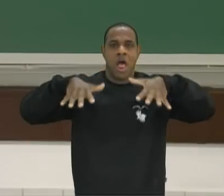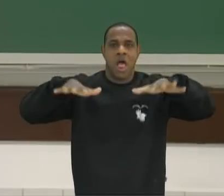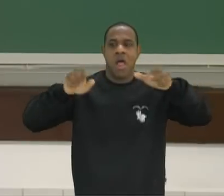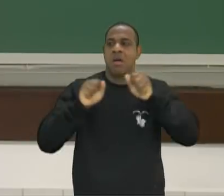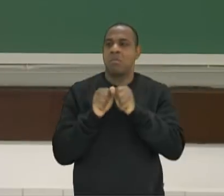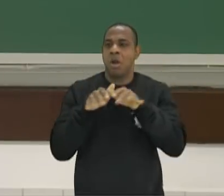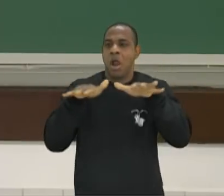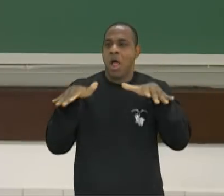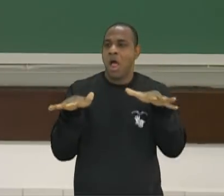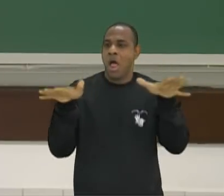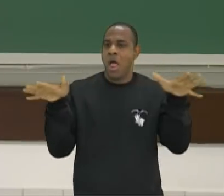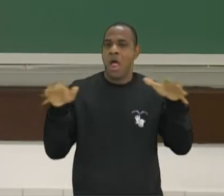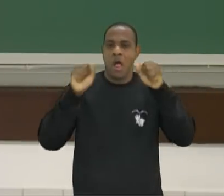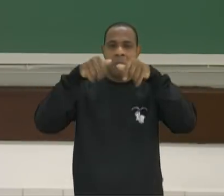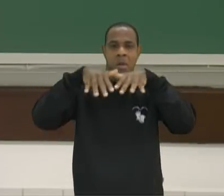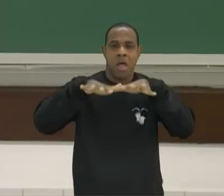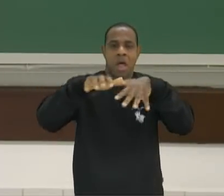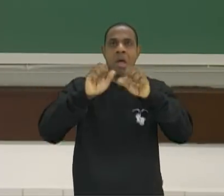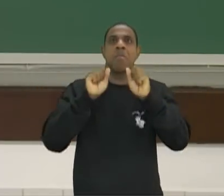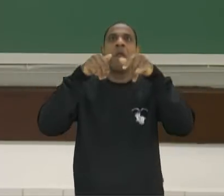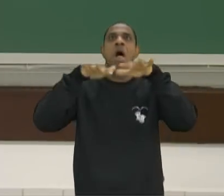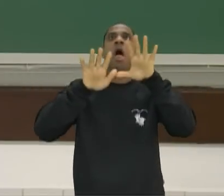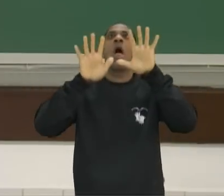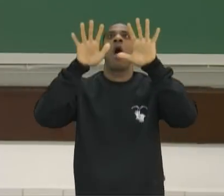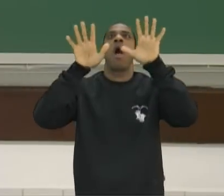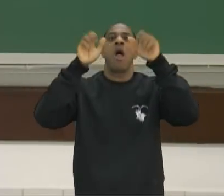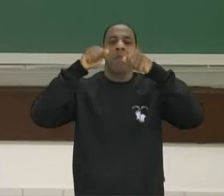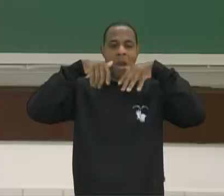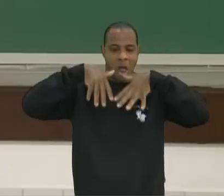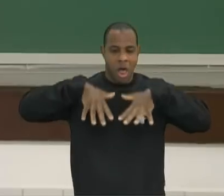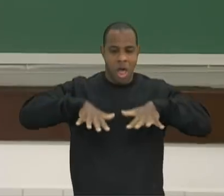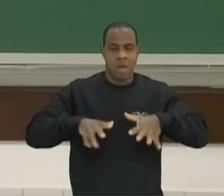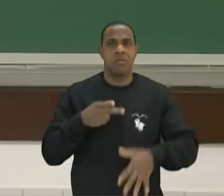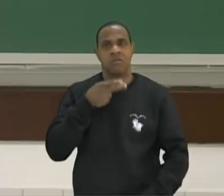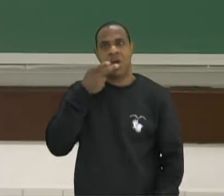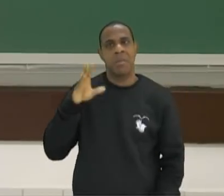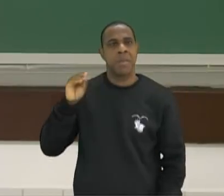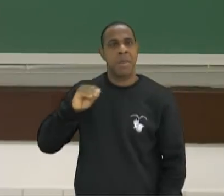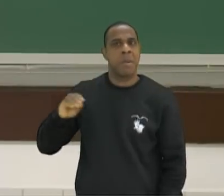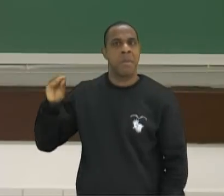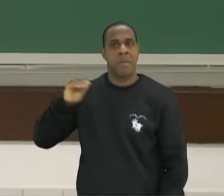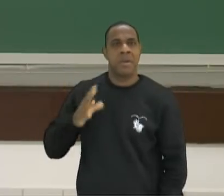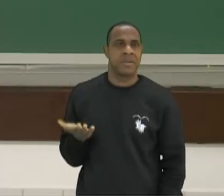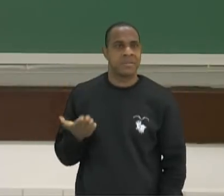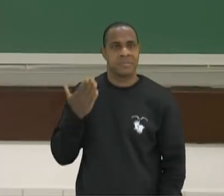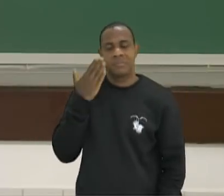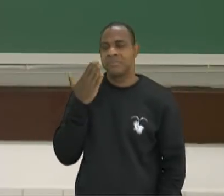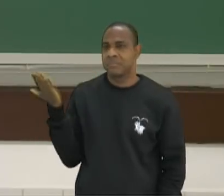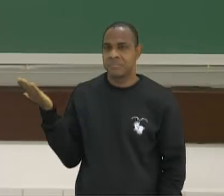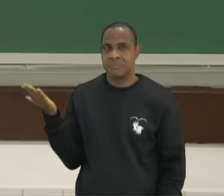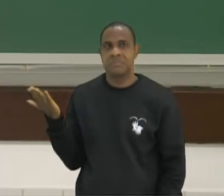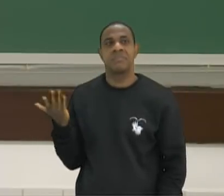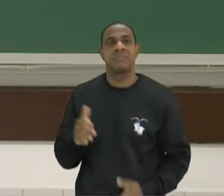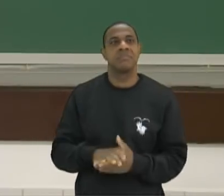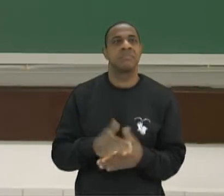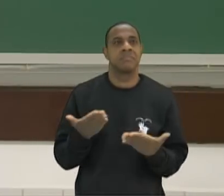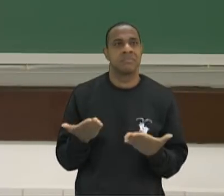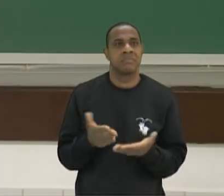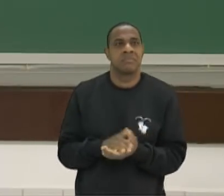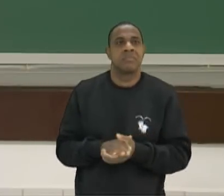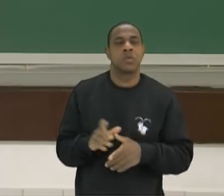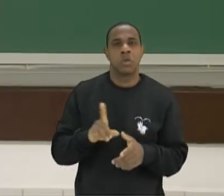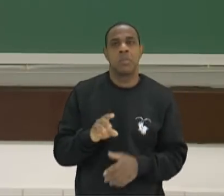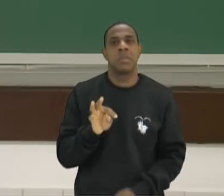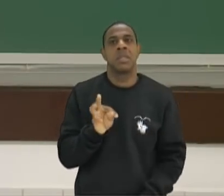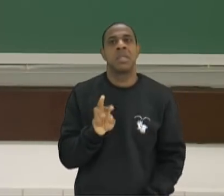o lado, para trás, para cima, para baixo. Então você consegue ter essa correspondência, por isso definido como